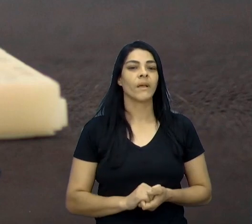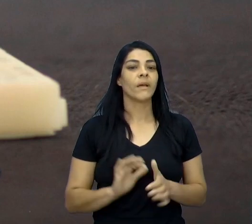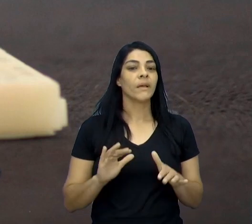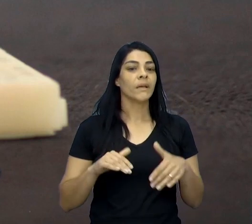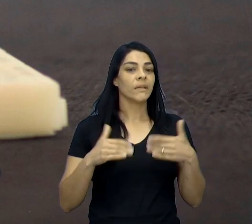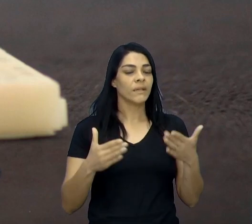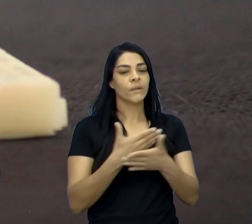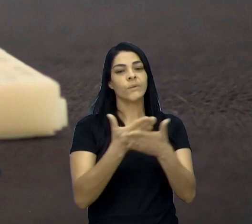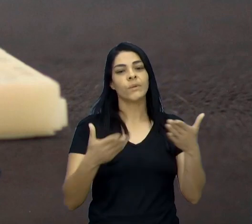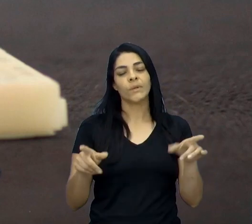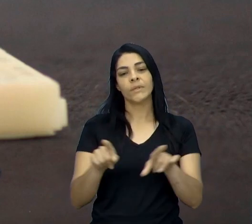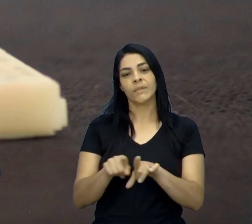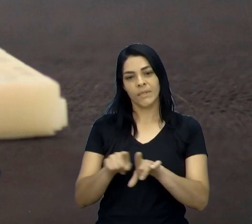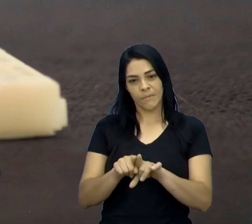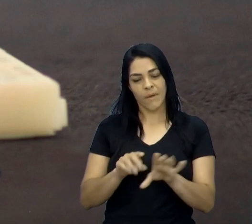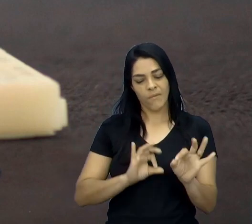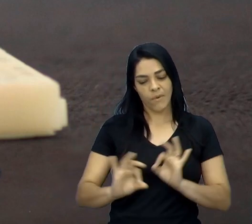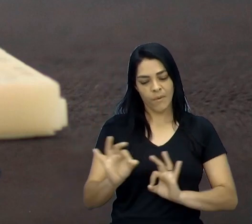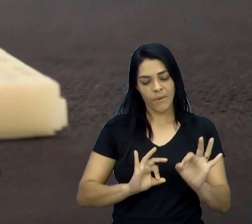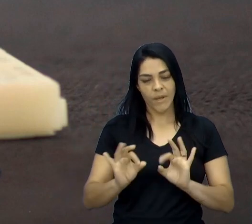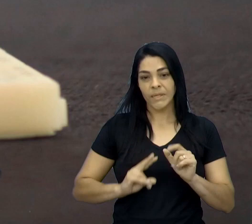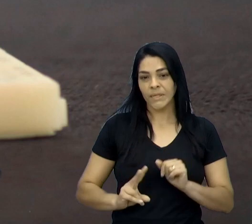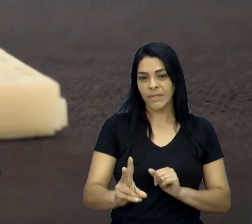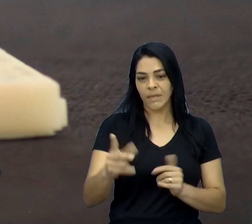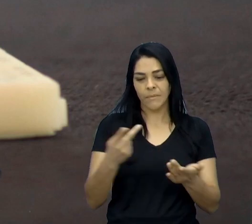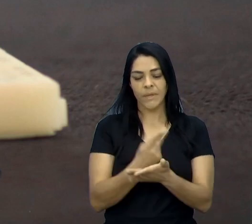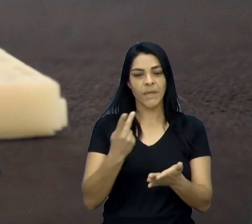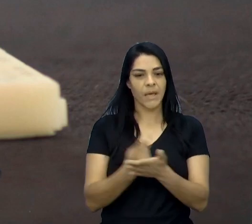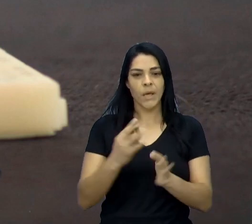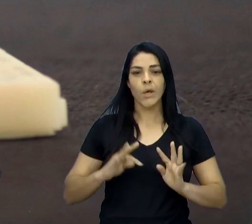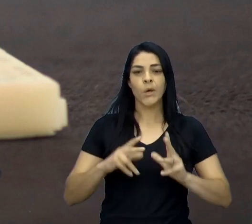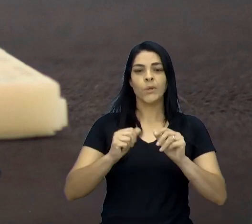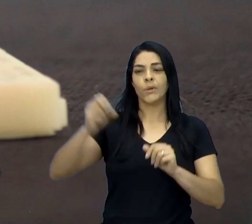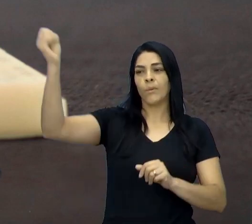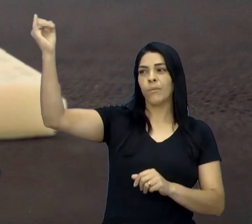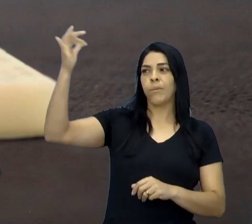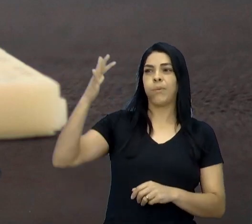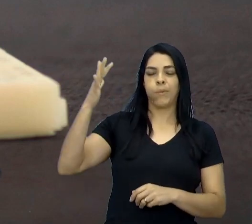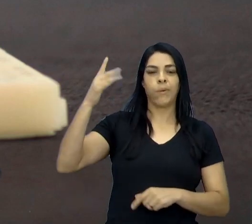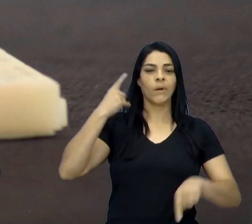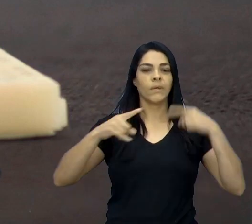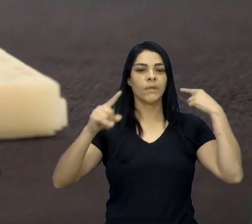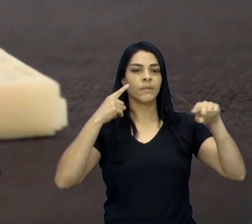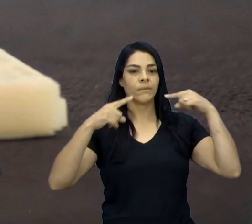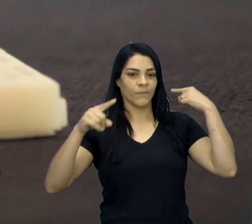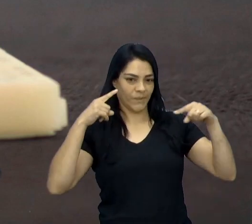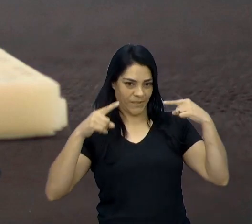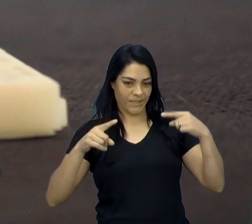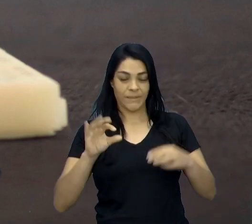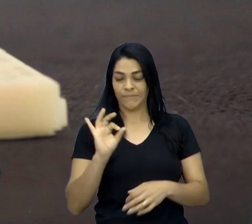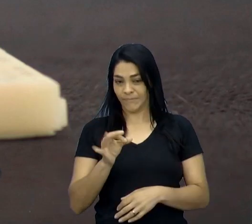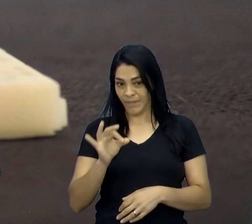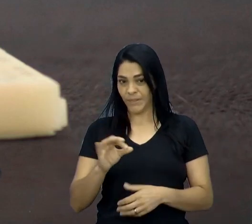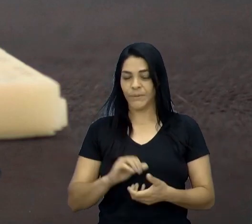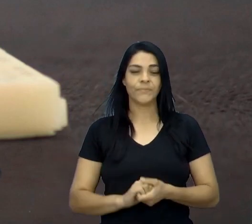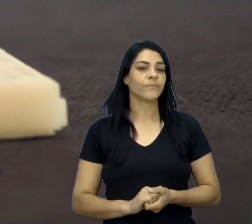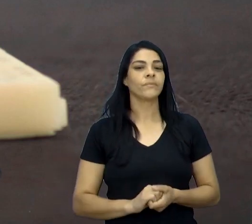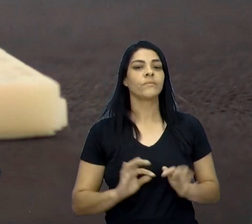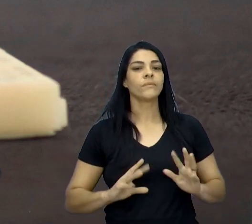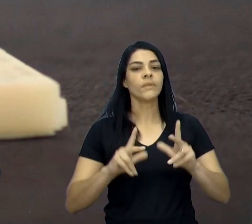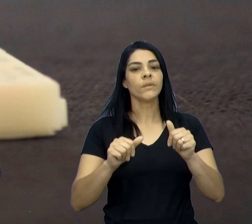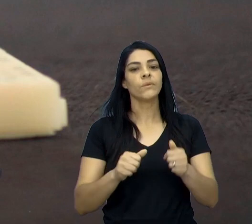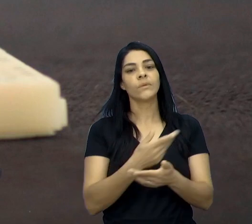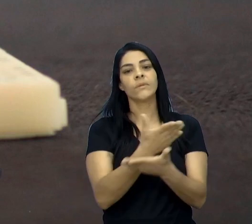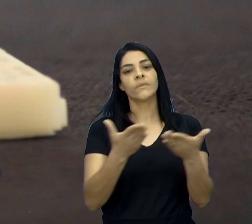também programar para toda vez que você errar, acender todos os LEDs e tocar as músicas aleatórias, tá bom? E o que vocês